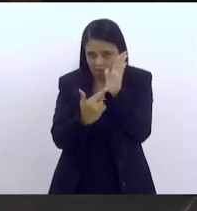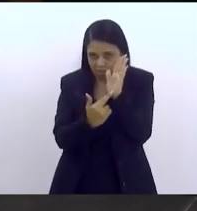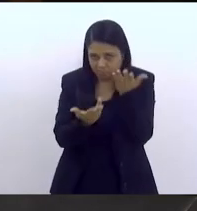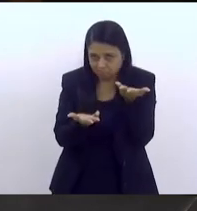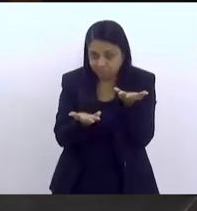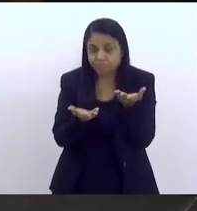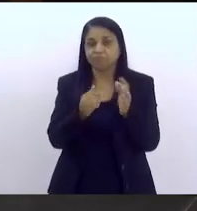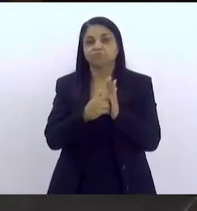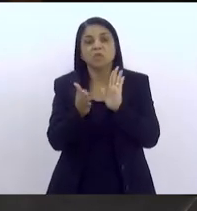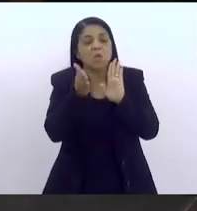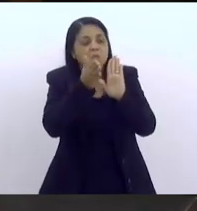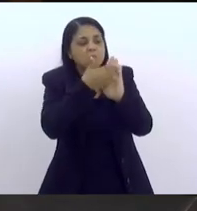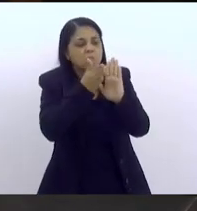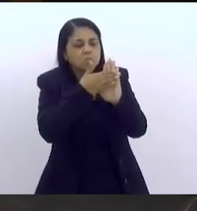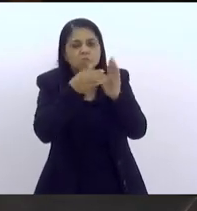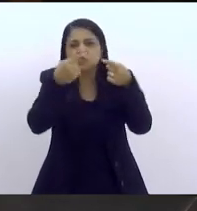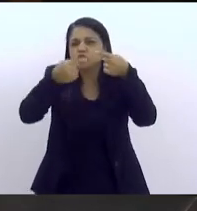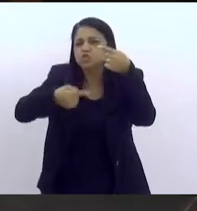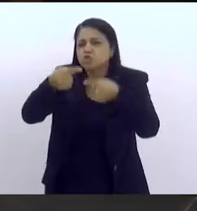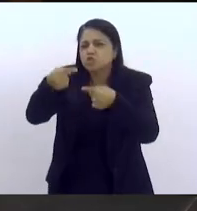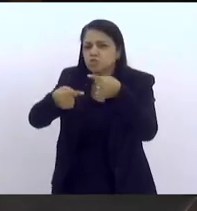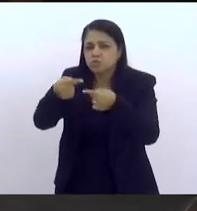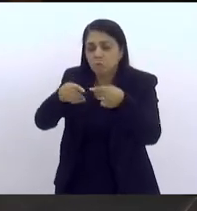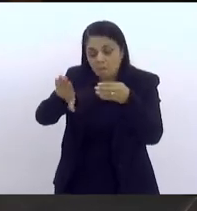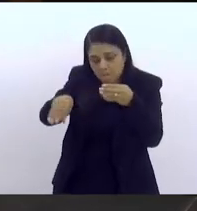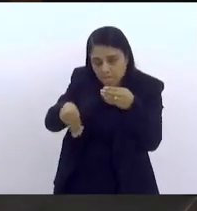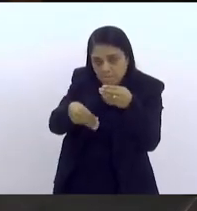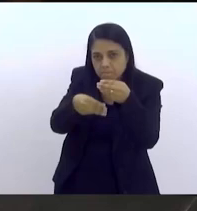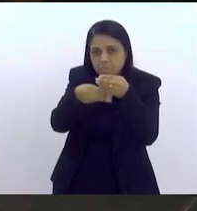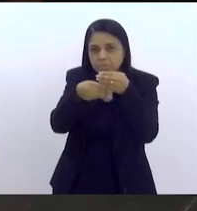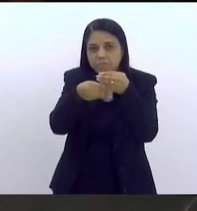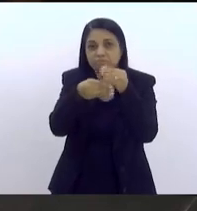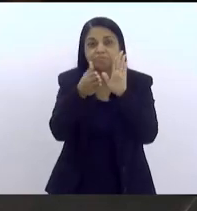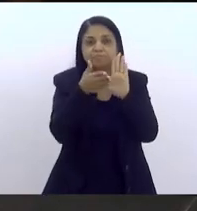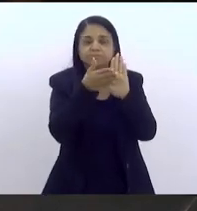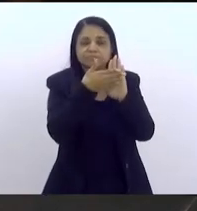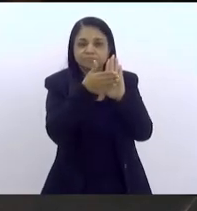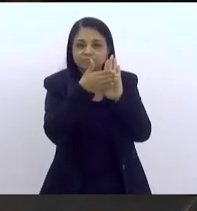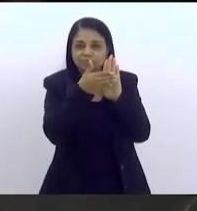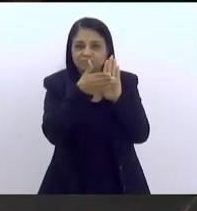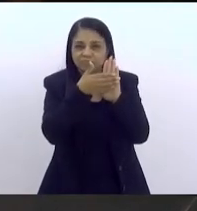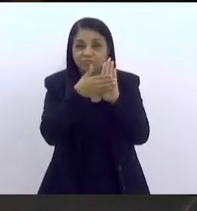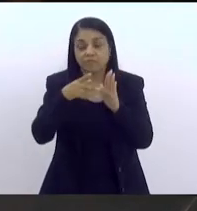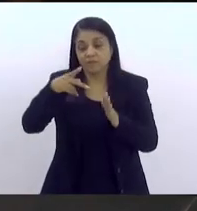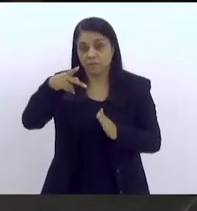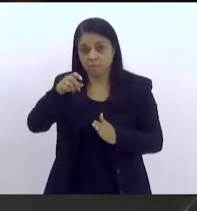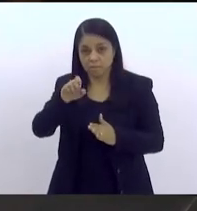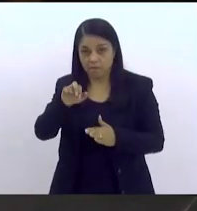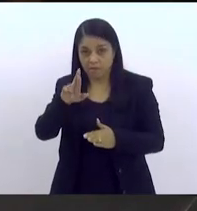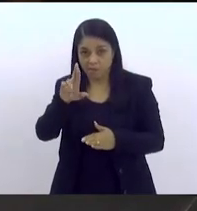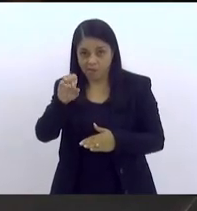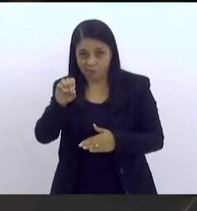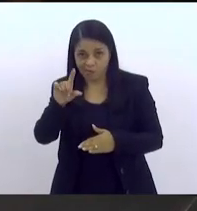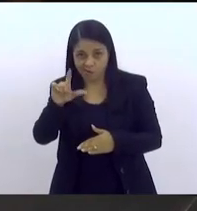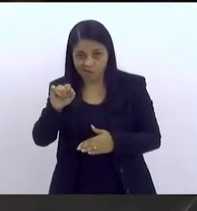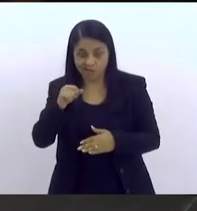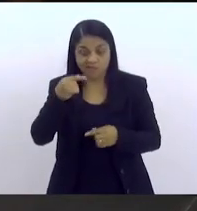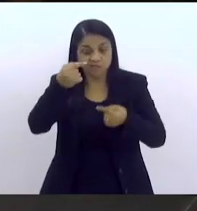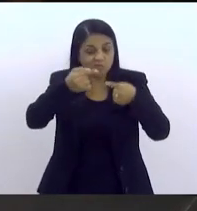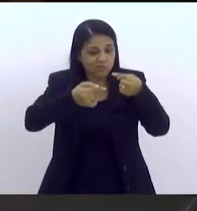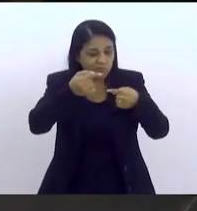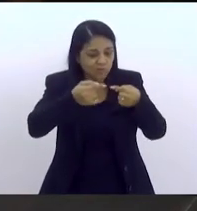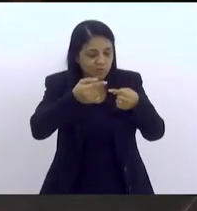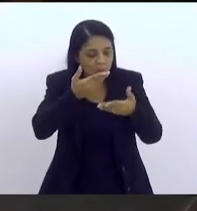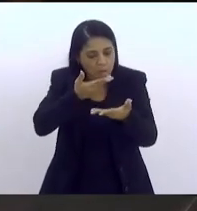eu gostaria de propor uma discussão que inclui aqui também a proposta da Pérola né uma discussão que